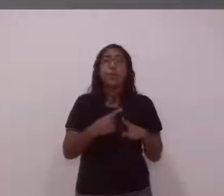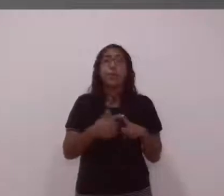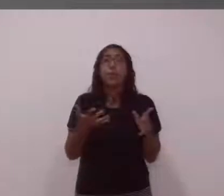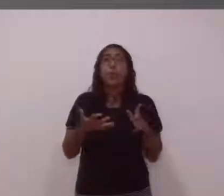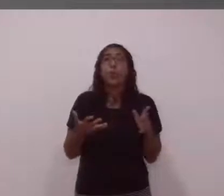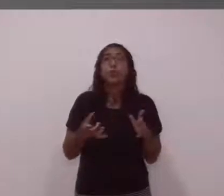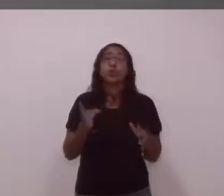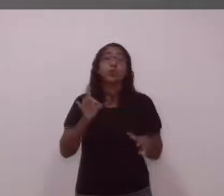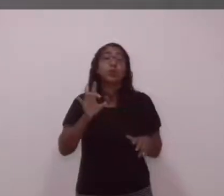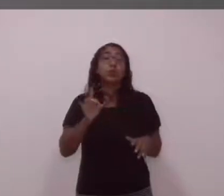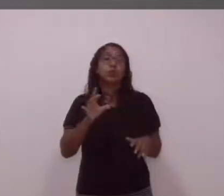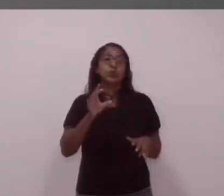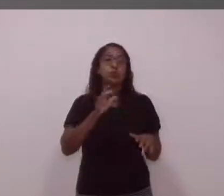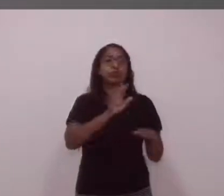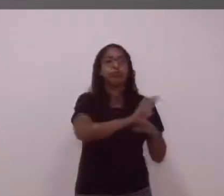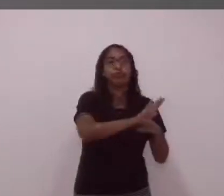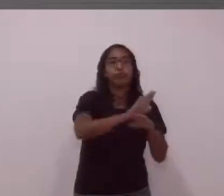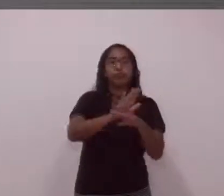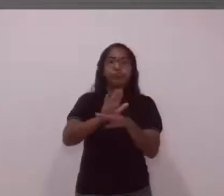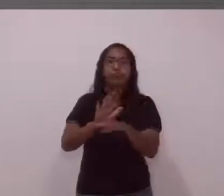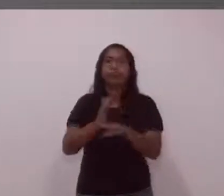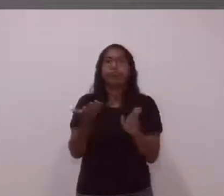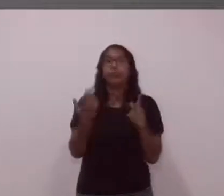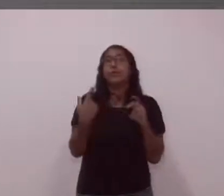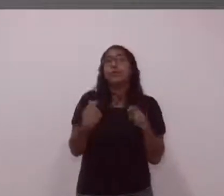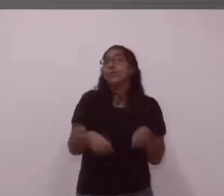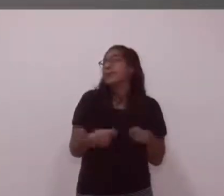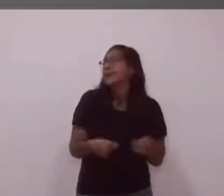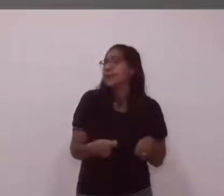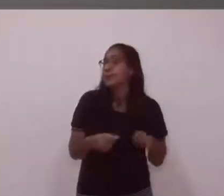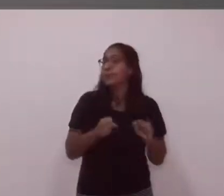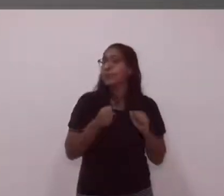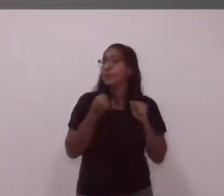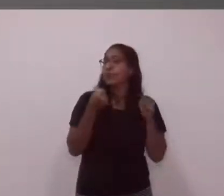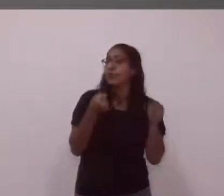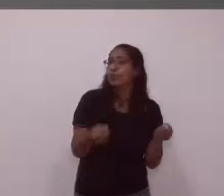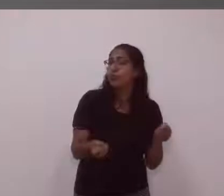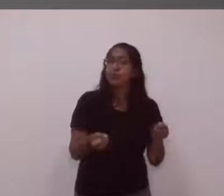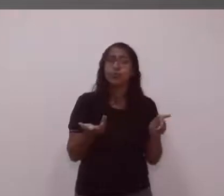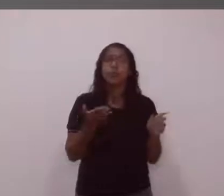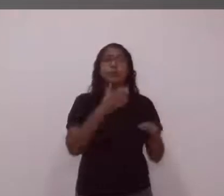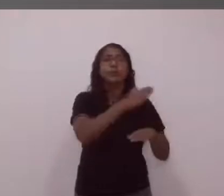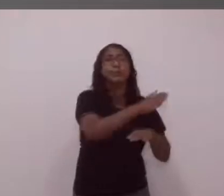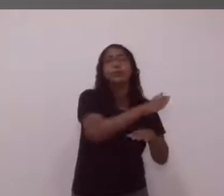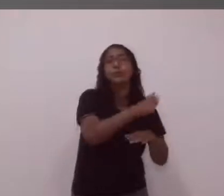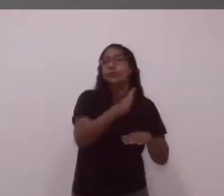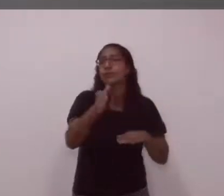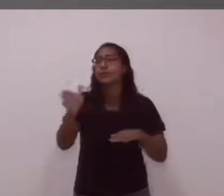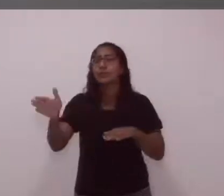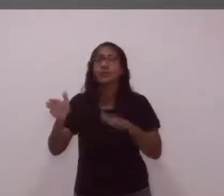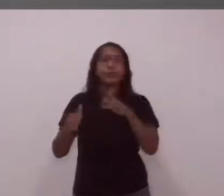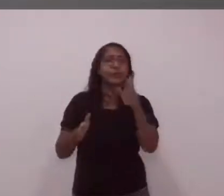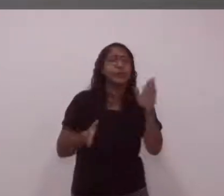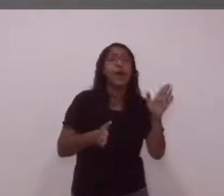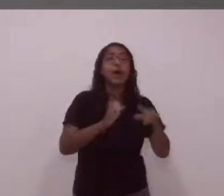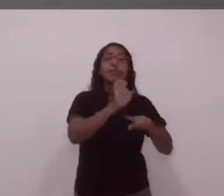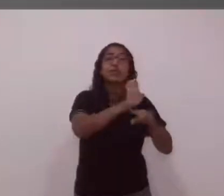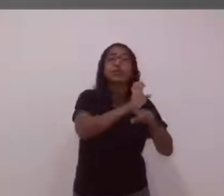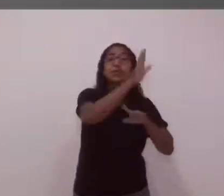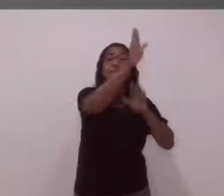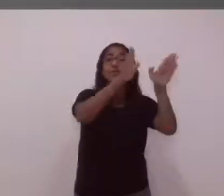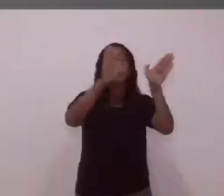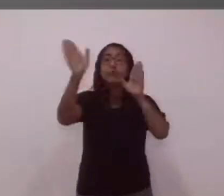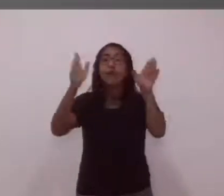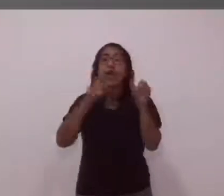fazer tudo isso pela cidade precisa se dedicar a estar aqui dentro e estar lá em cima e estar conversando e estar indo para outros estados para outras